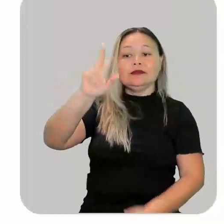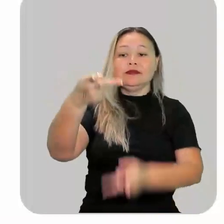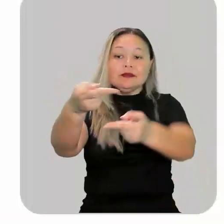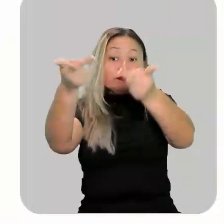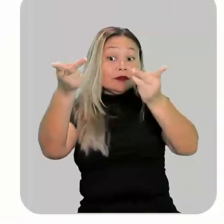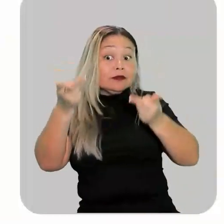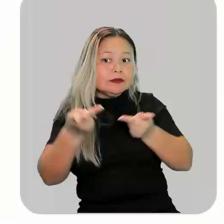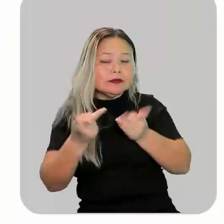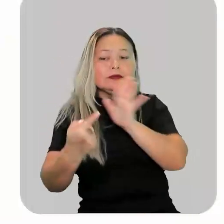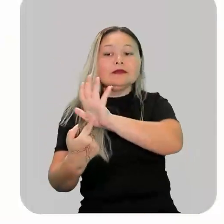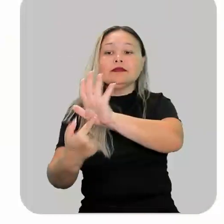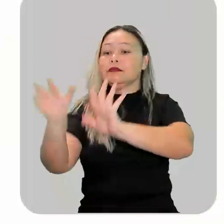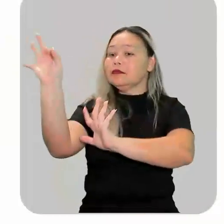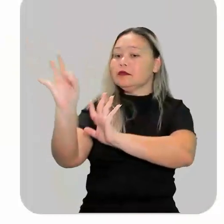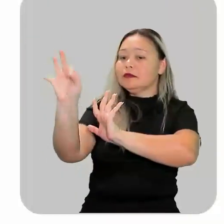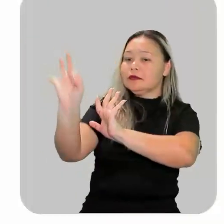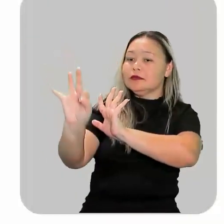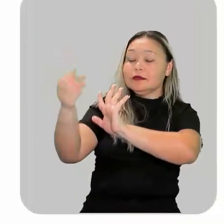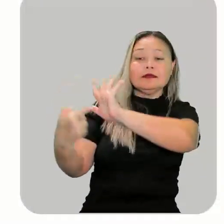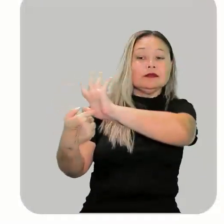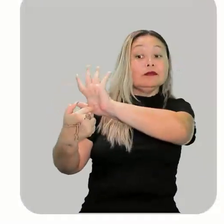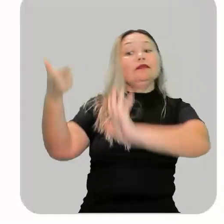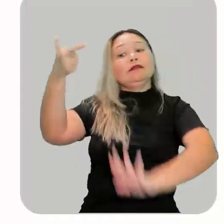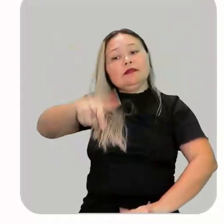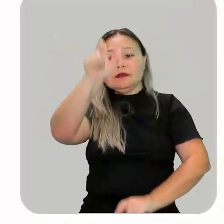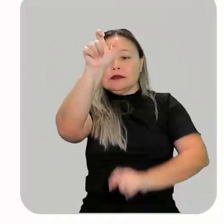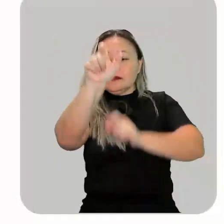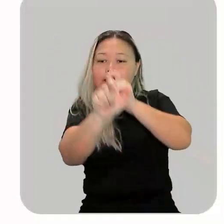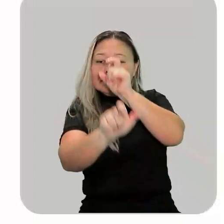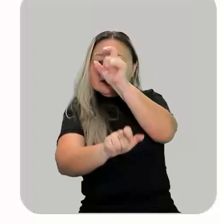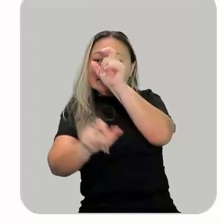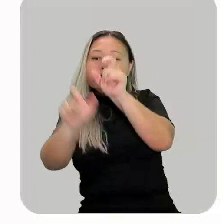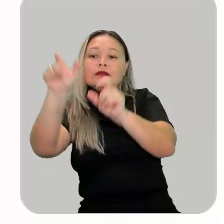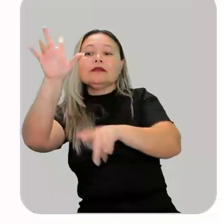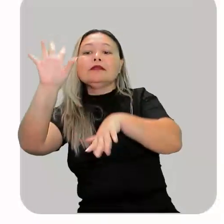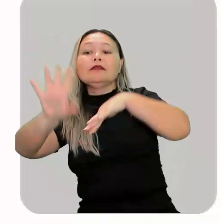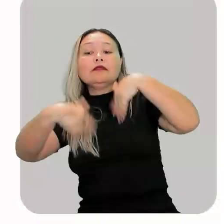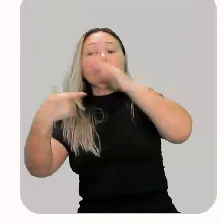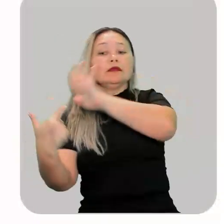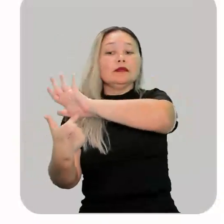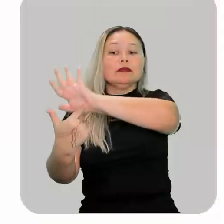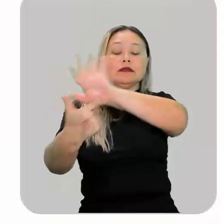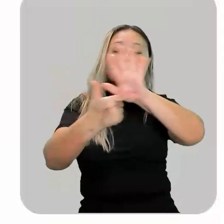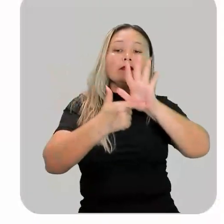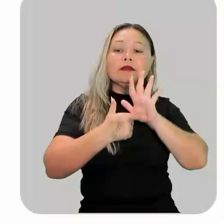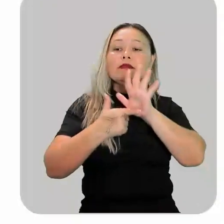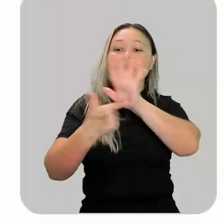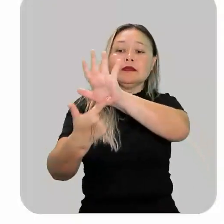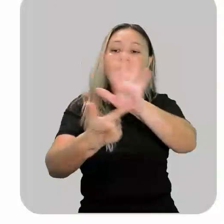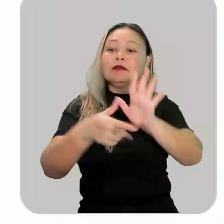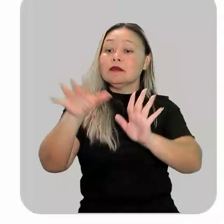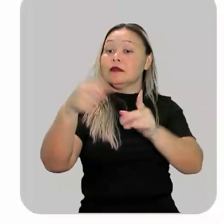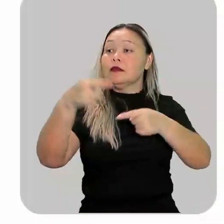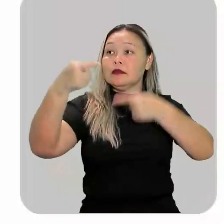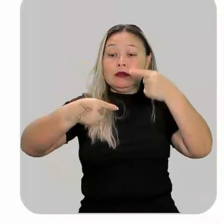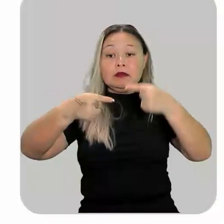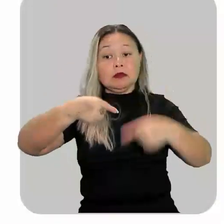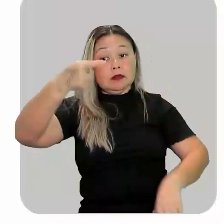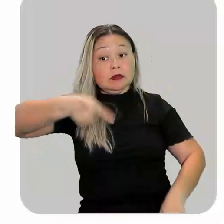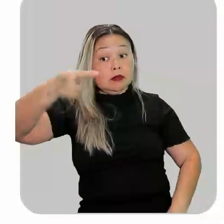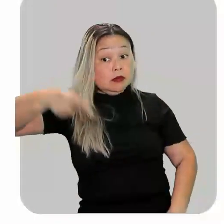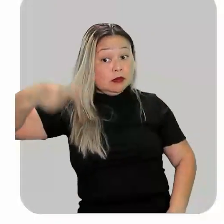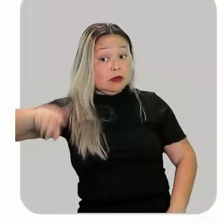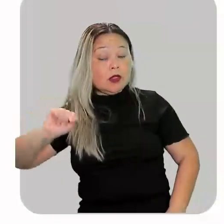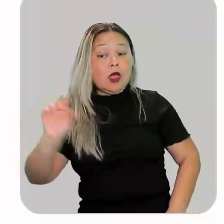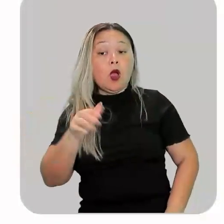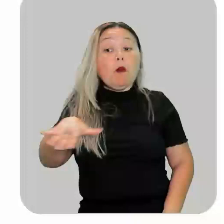pizza mostrando as porcentagens. De novo o gráfico, e aí a gente mostra aí sempre que a estatística está presente aí na